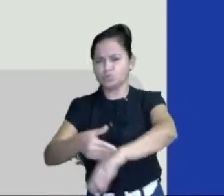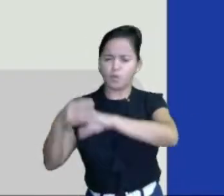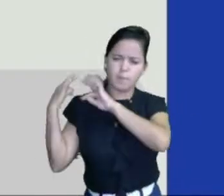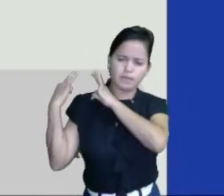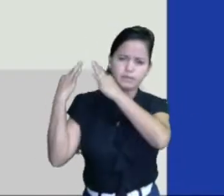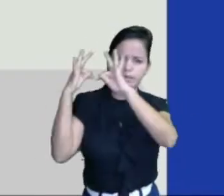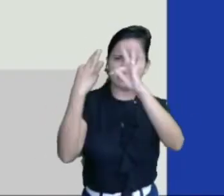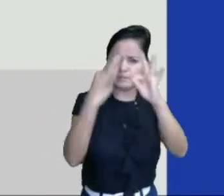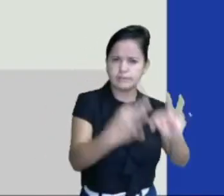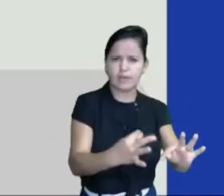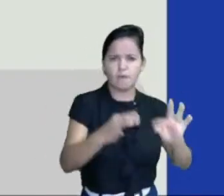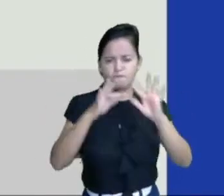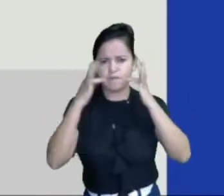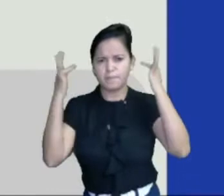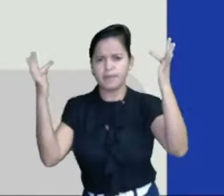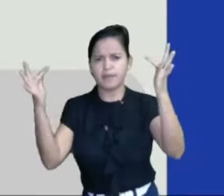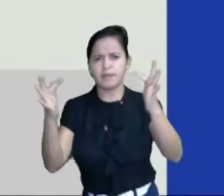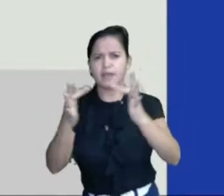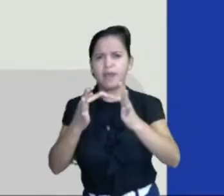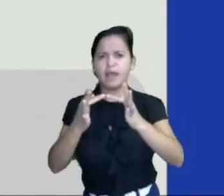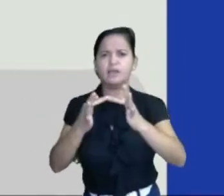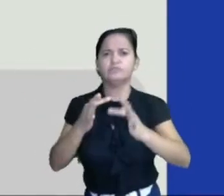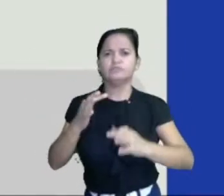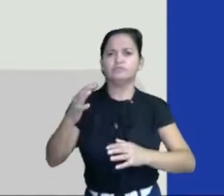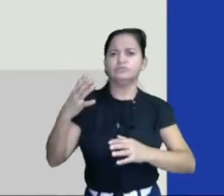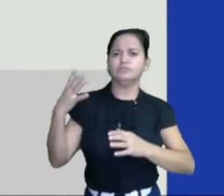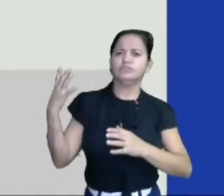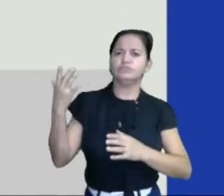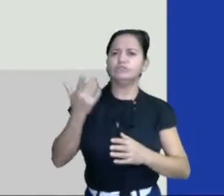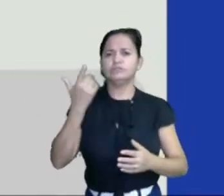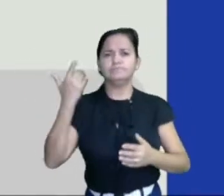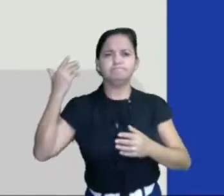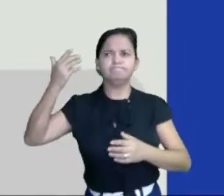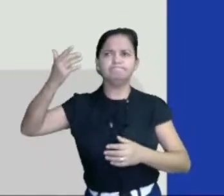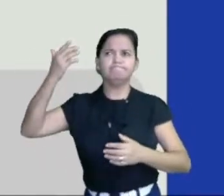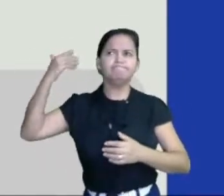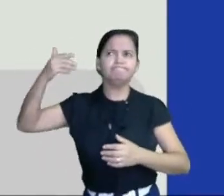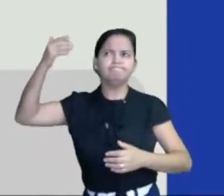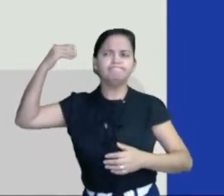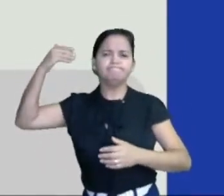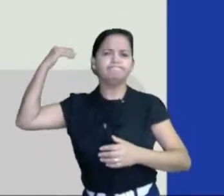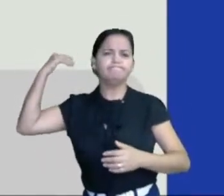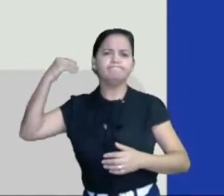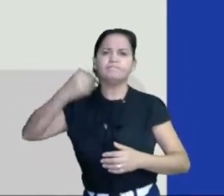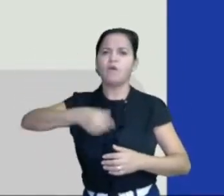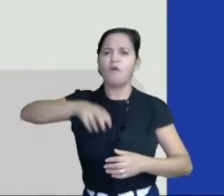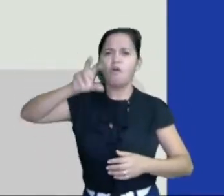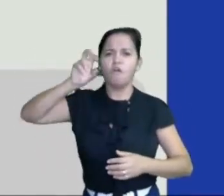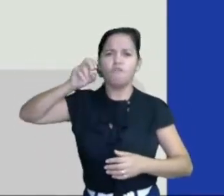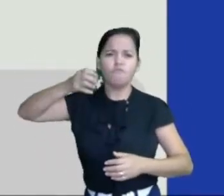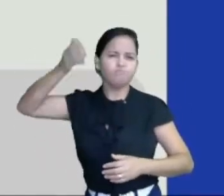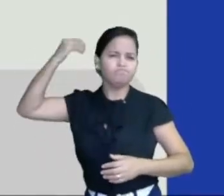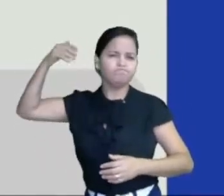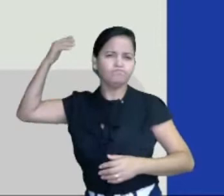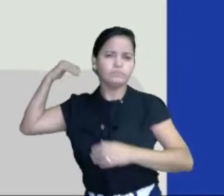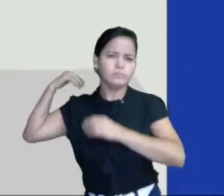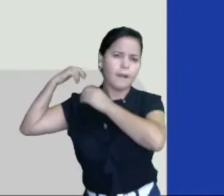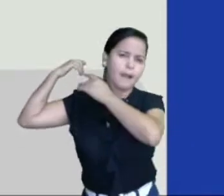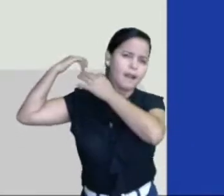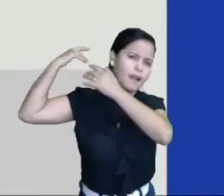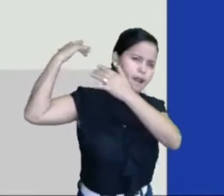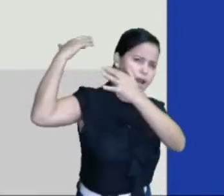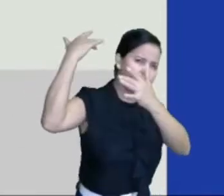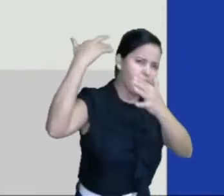tradições familiares que herdamos de nossos antepassados e provavelmente ensinaremos aos